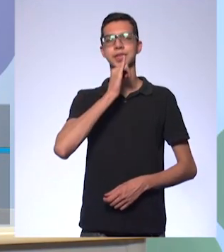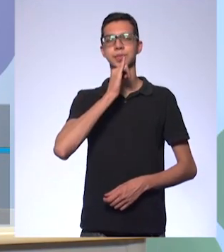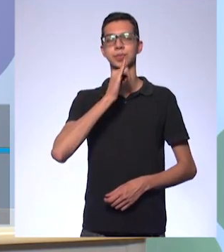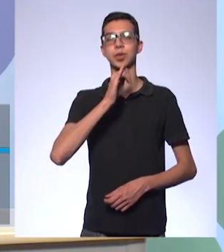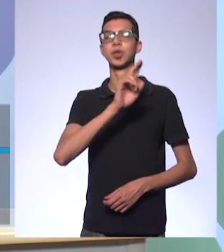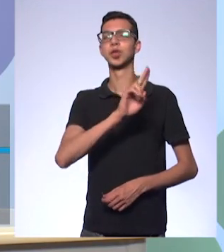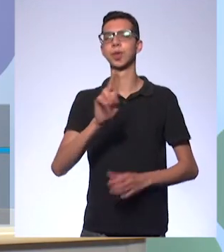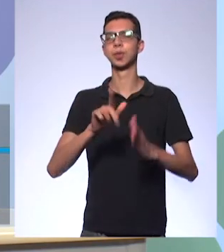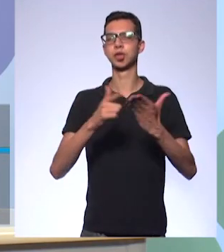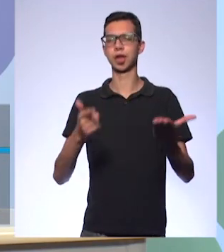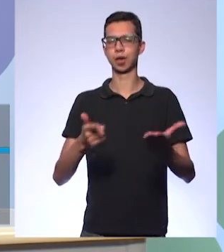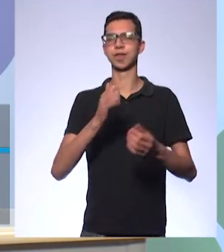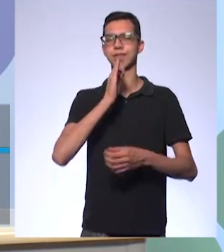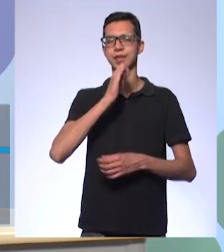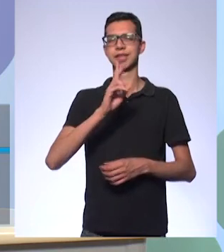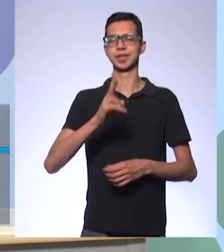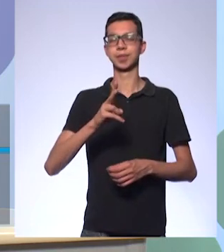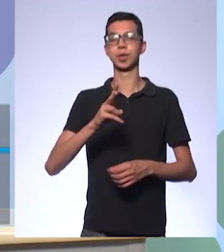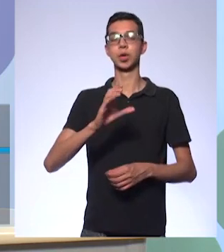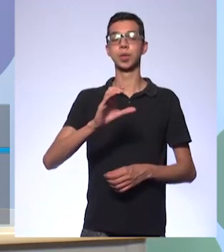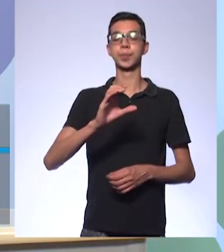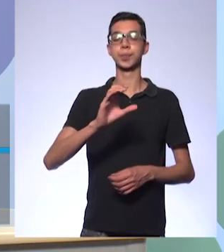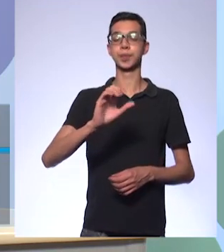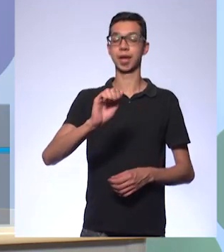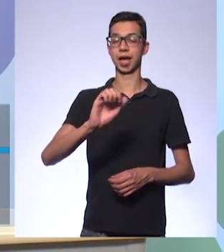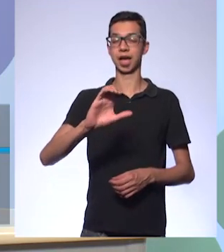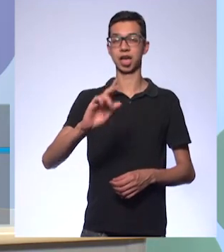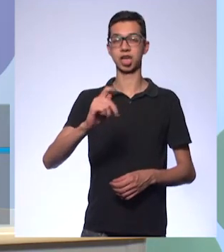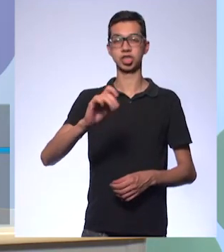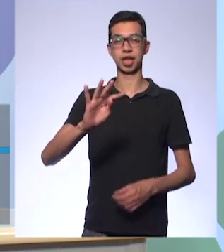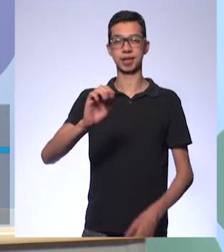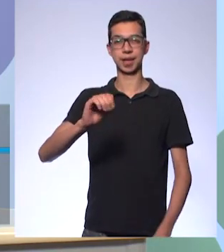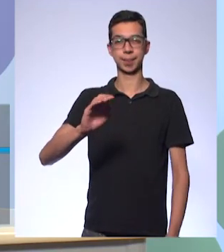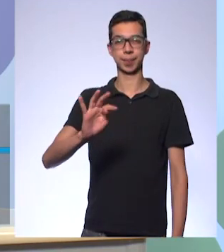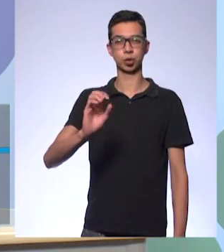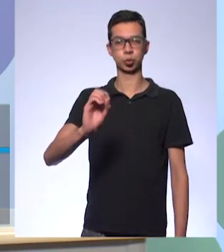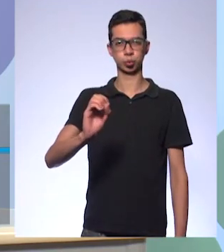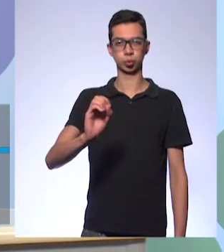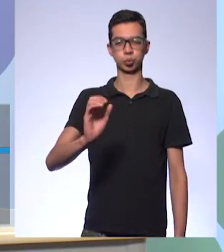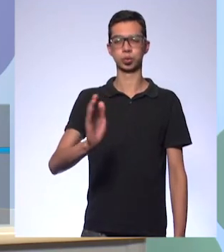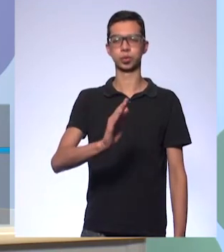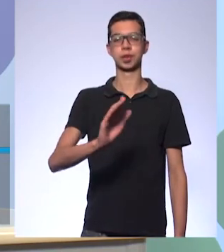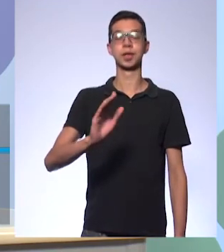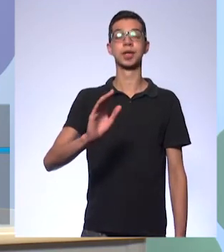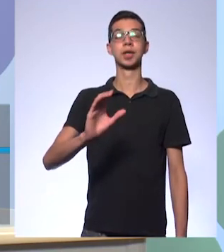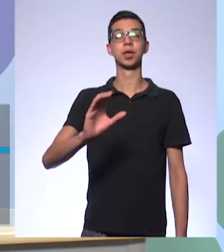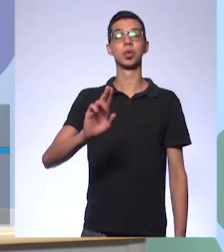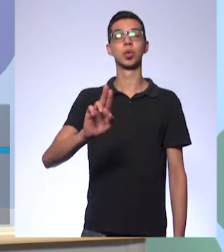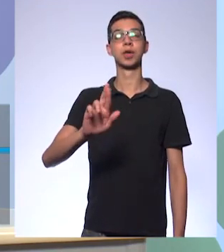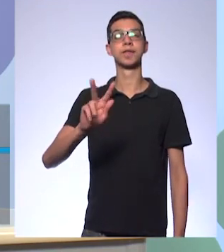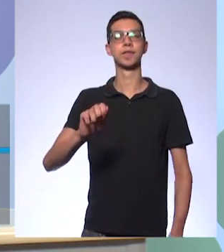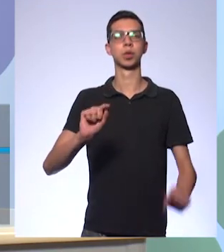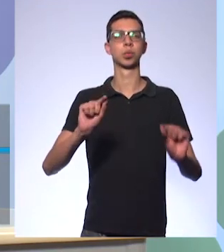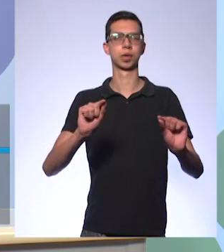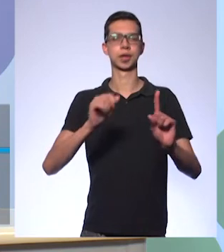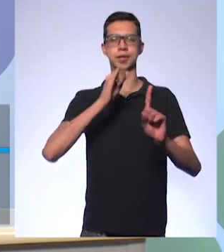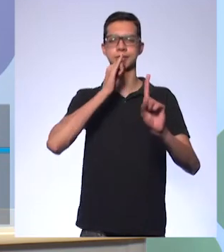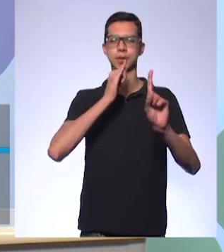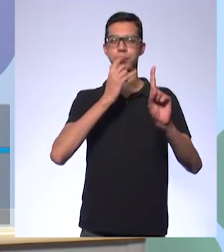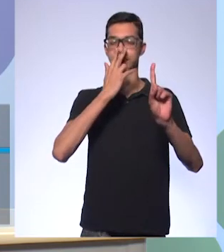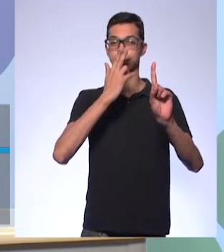jornais ultimamente, né? E o que a gente pode fazer em relação à natureza é exatamente isso. Os impactos vão acontecer. Eles